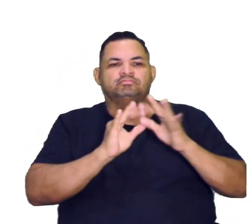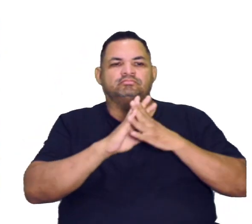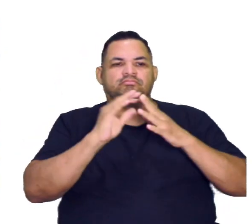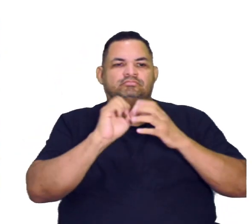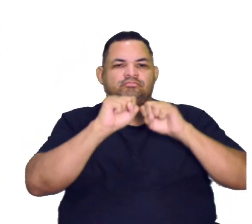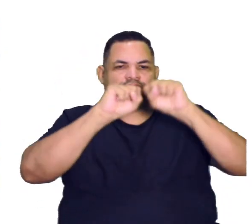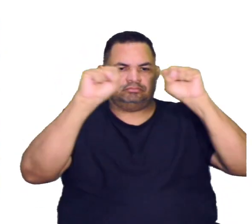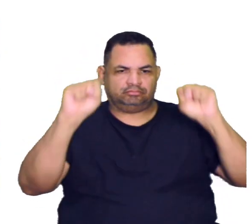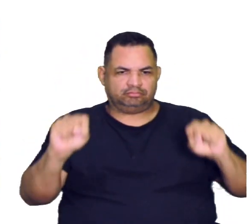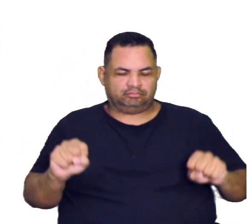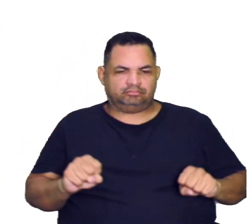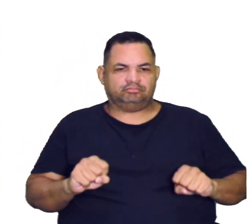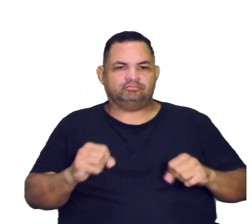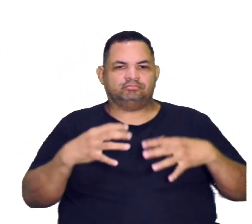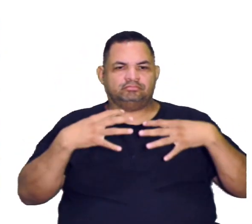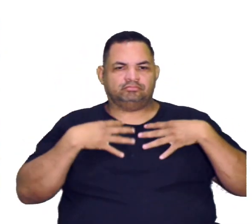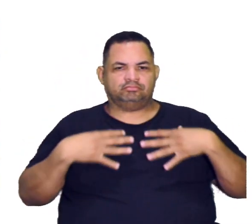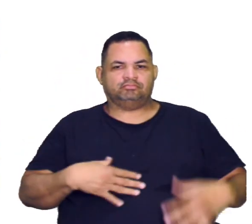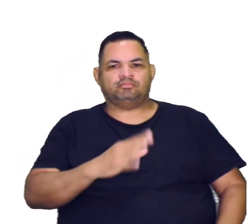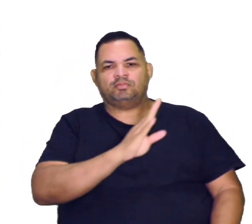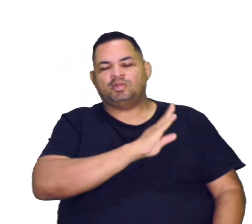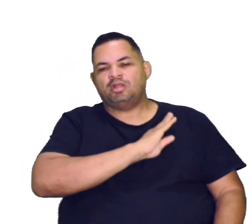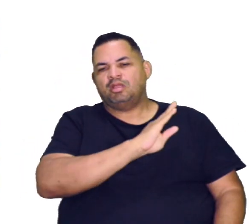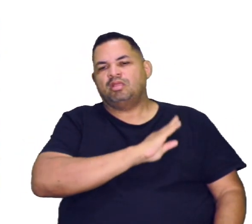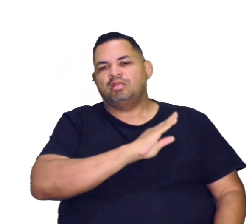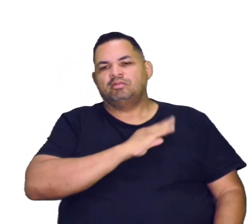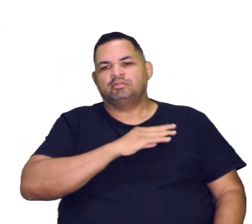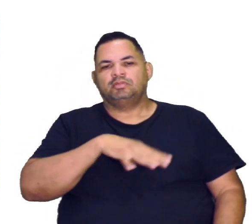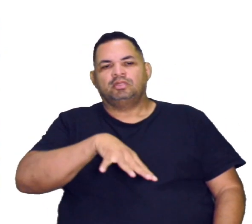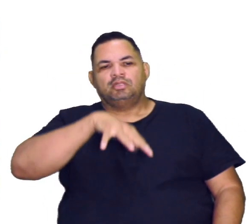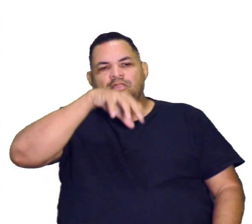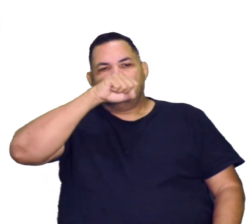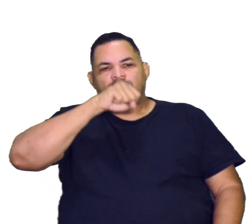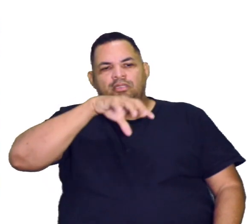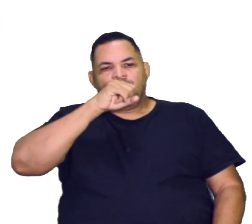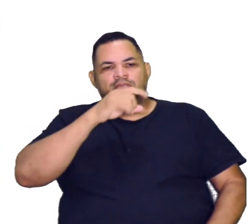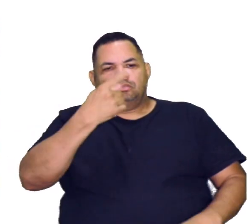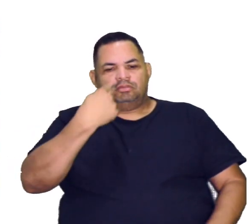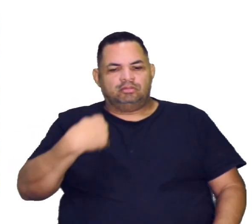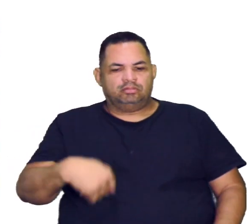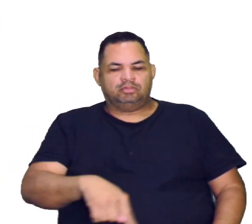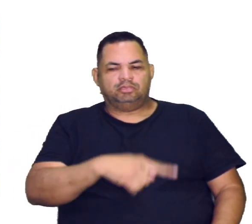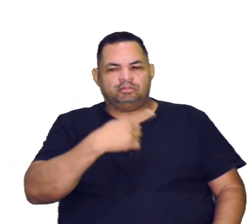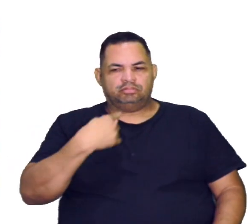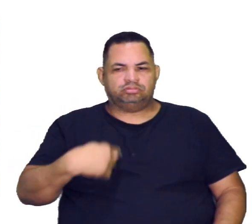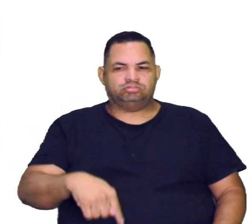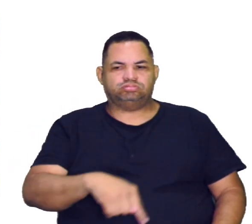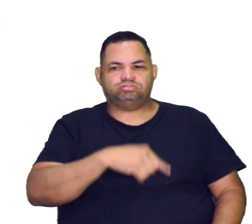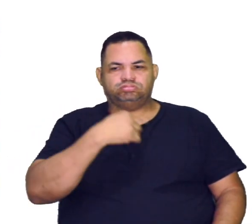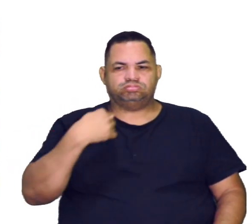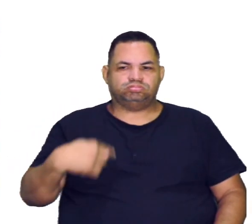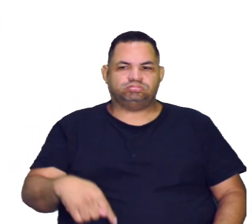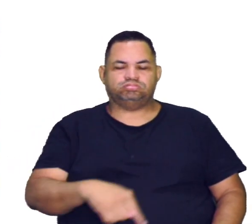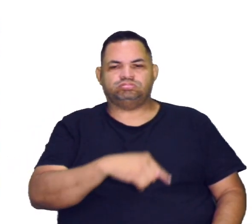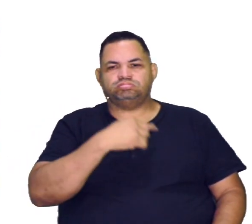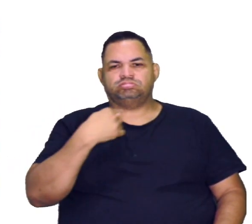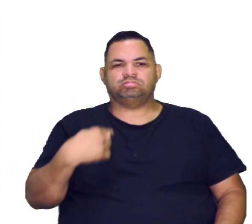sistemas cardiovasculares, respiratório e metabólico, tá? Então, posso trabalhar a questão da